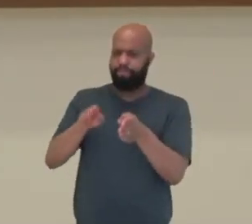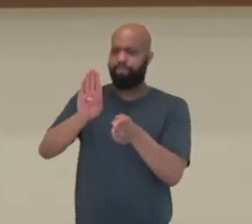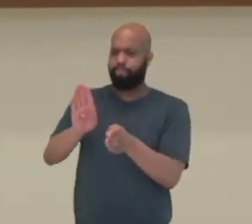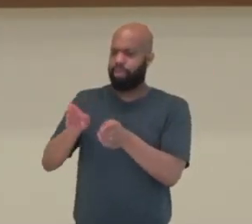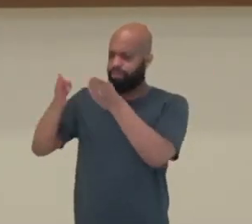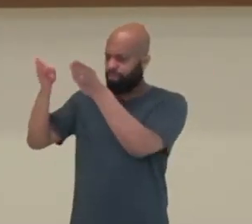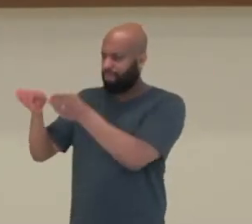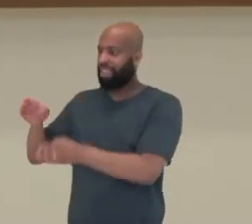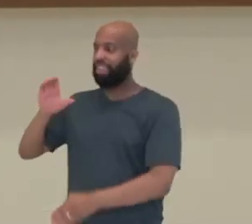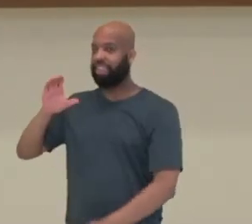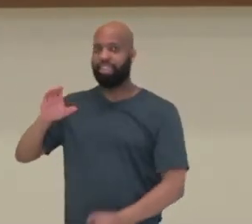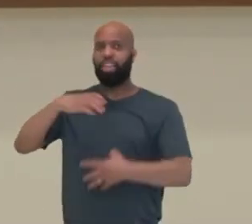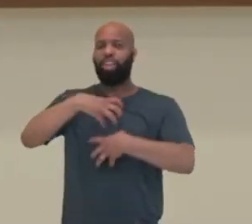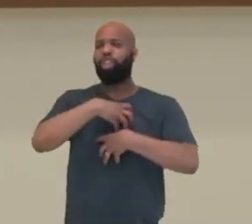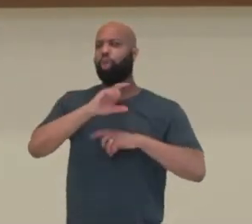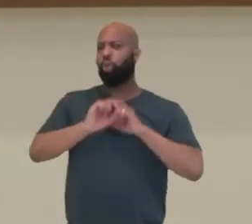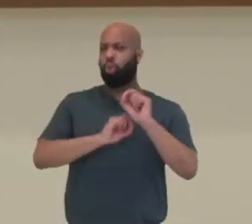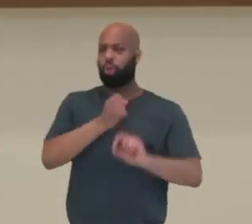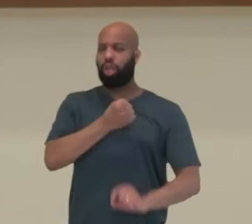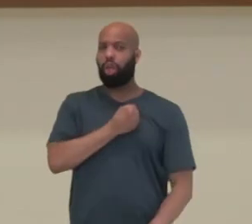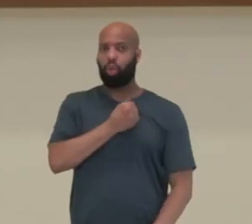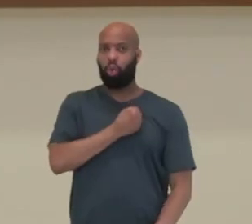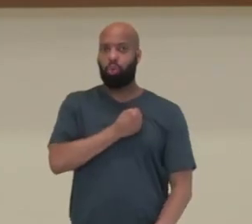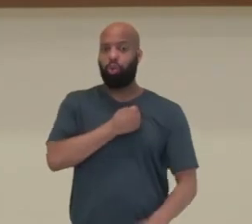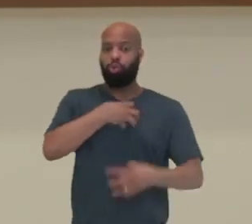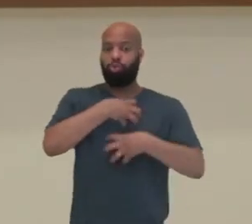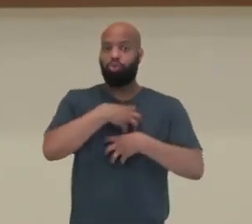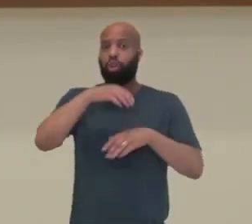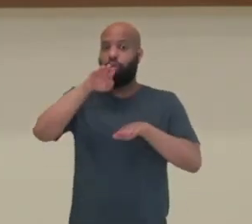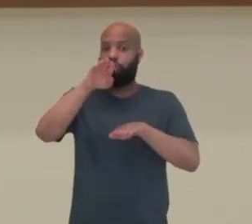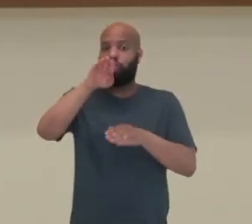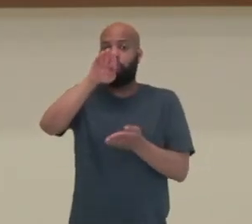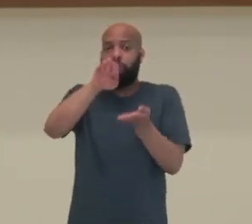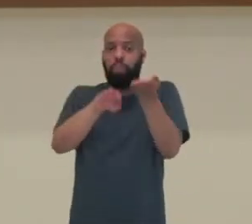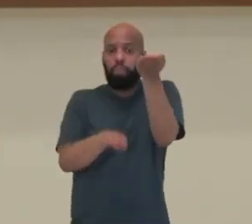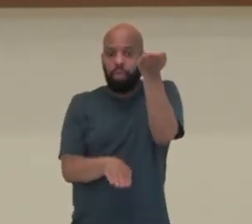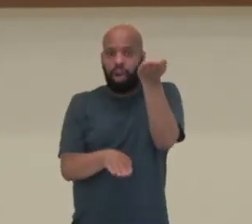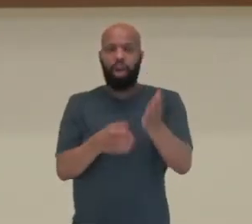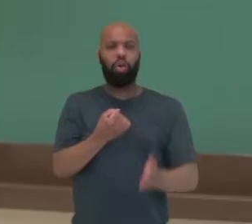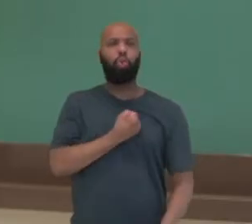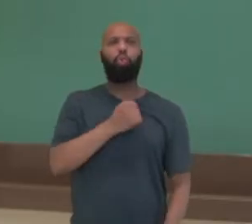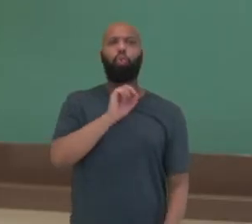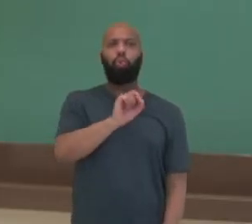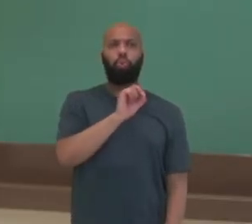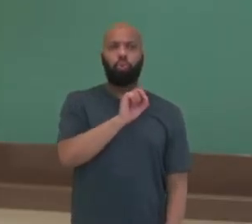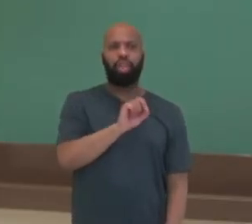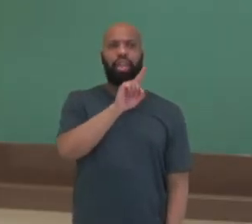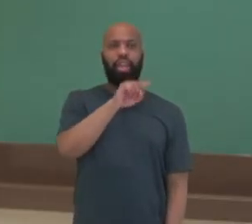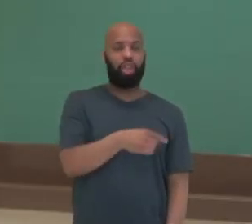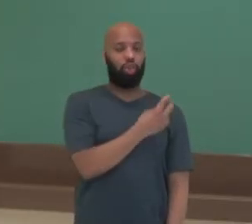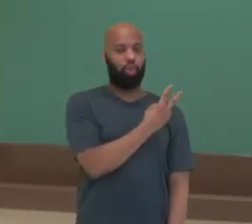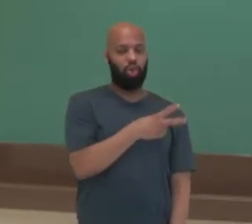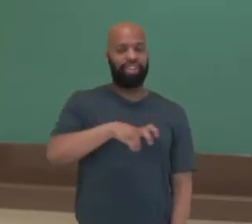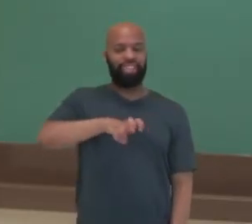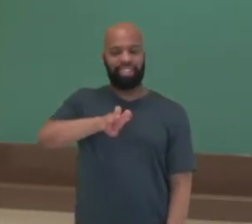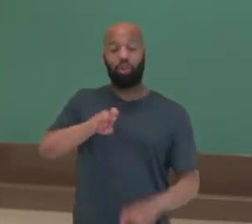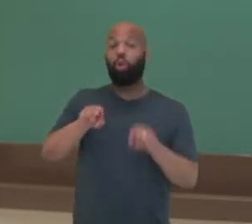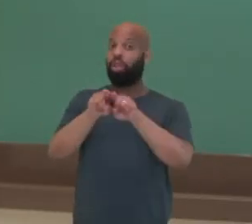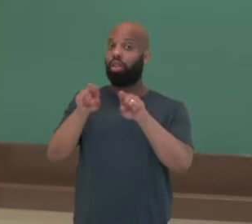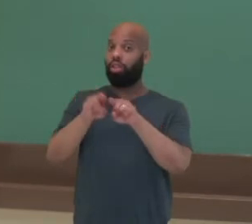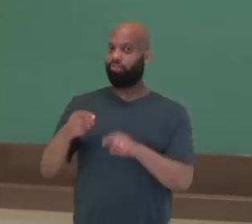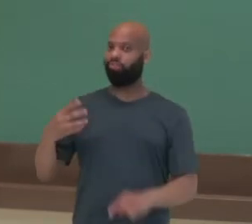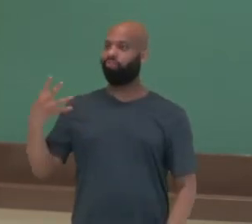serão inversamente proporcionais aos valores. Vamos lá, aos valores 2, 5